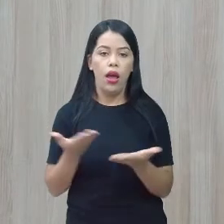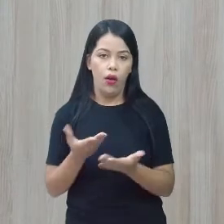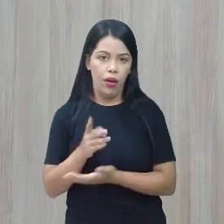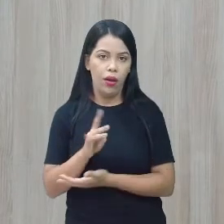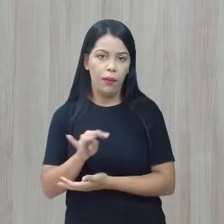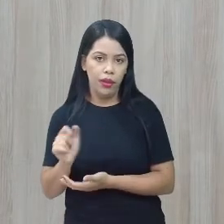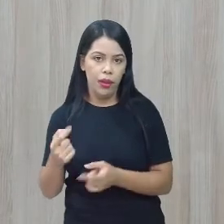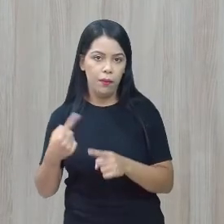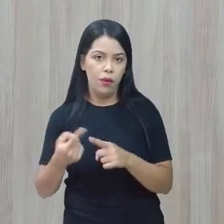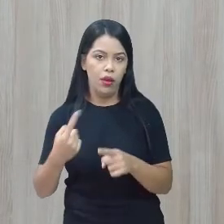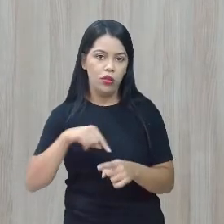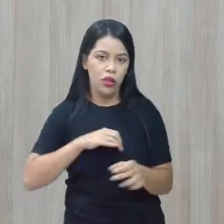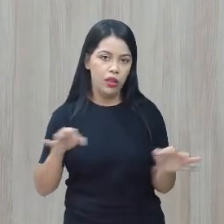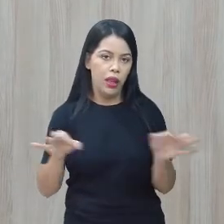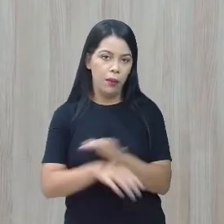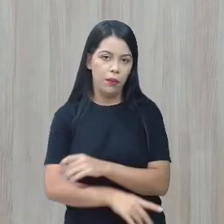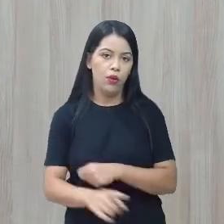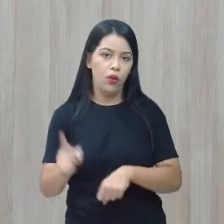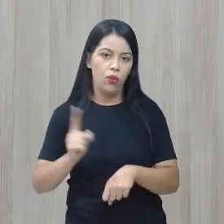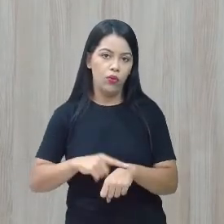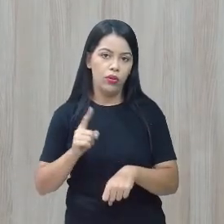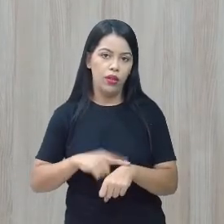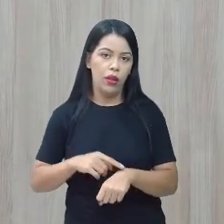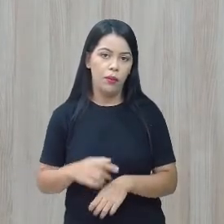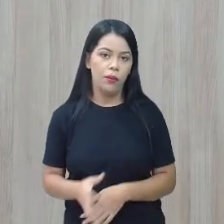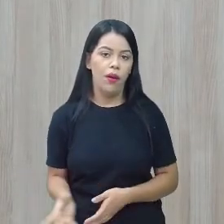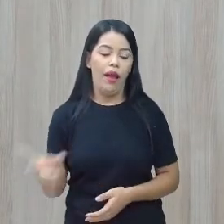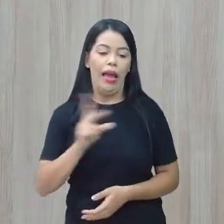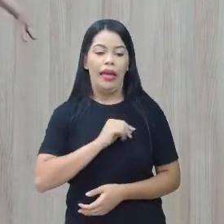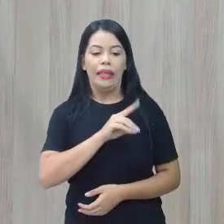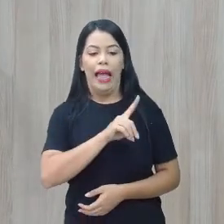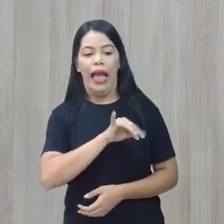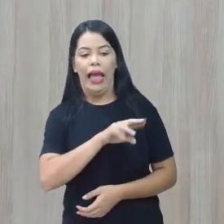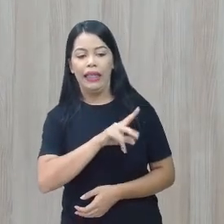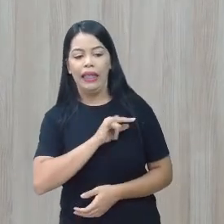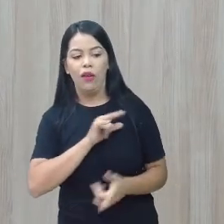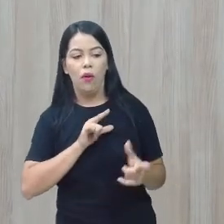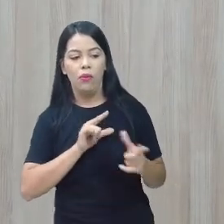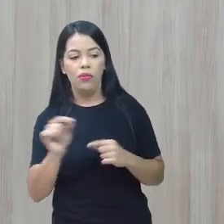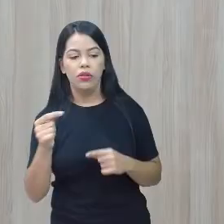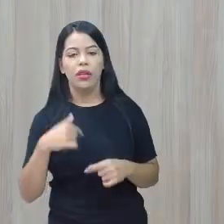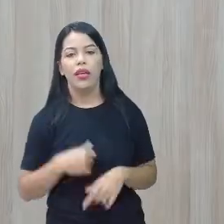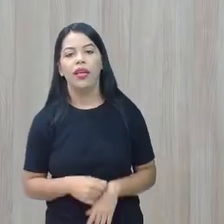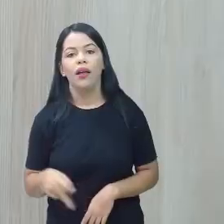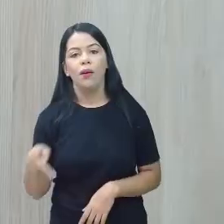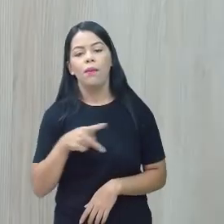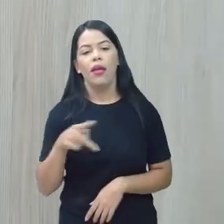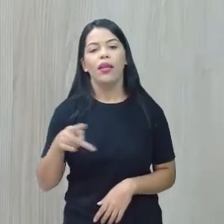a gente já estourou o nosso tempo. Eita, que a Adriana vai me colocar para fora. Professor Pedro, dê um tchau aí, por favor.